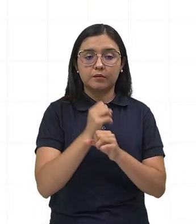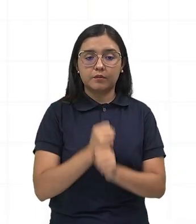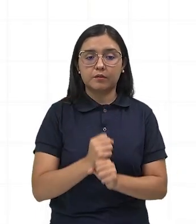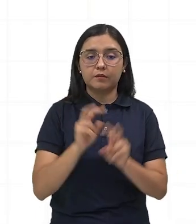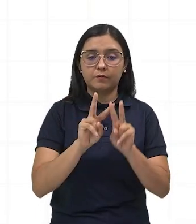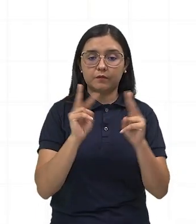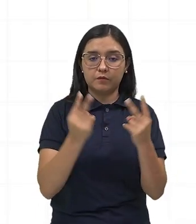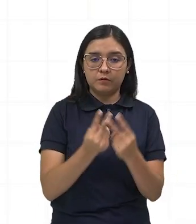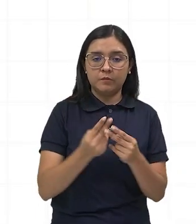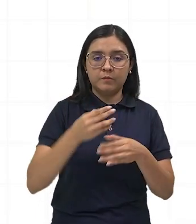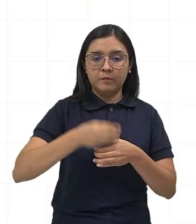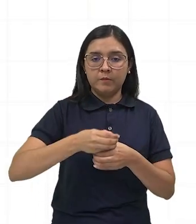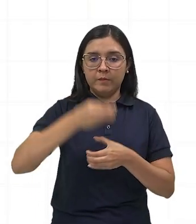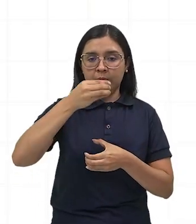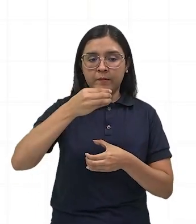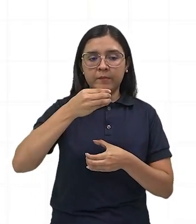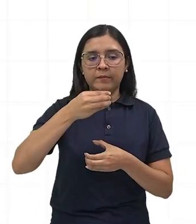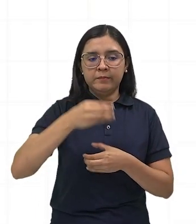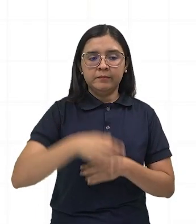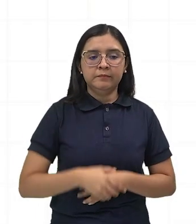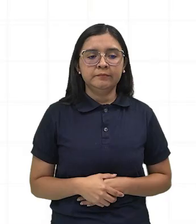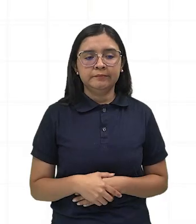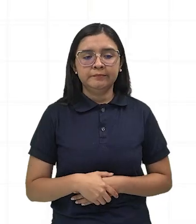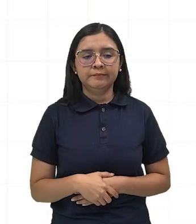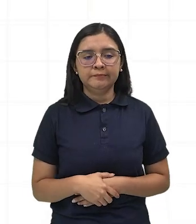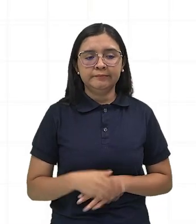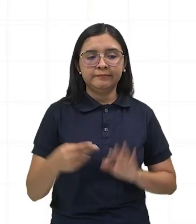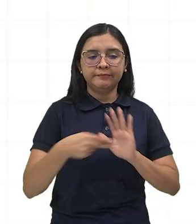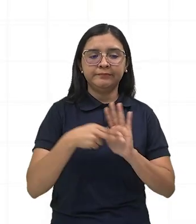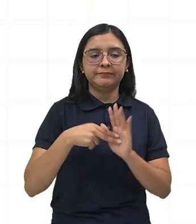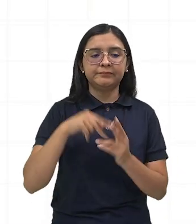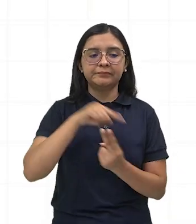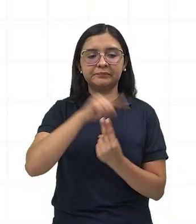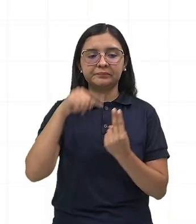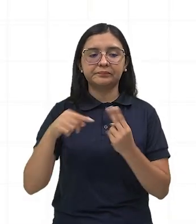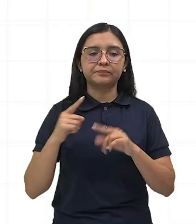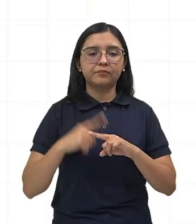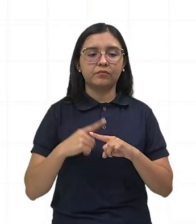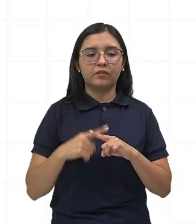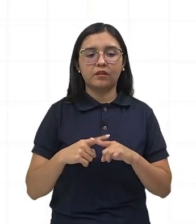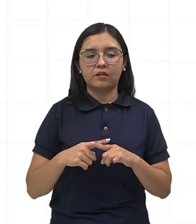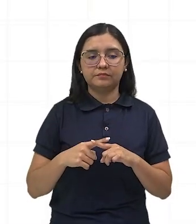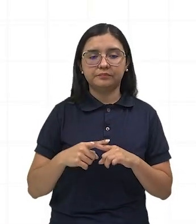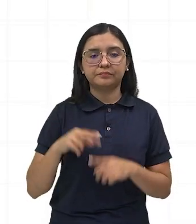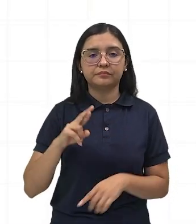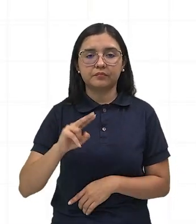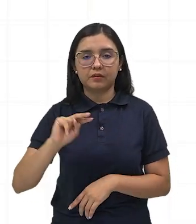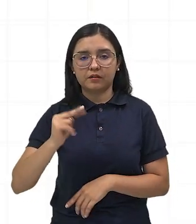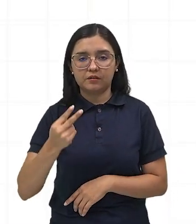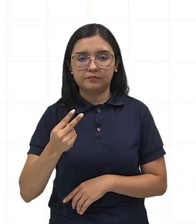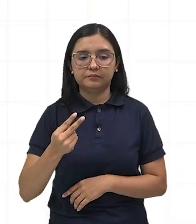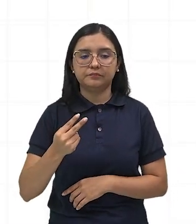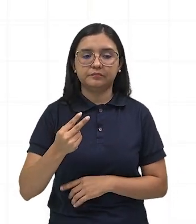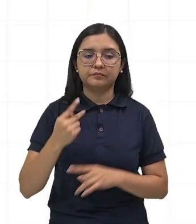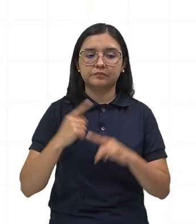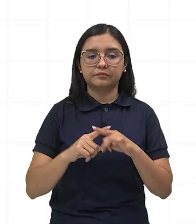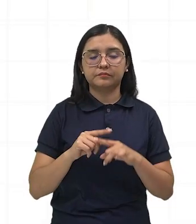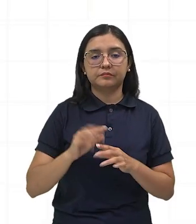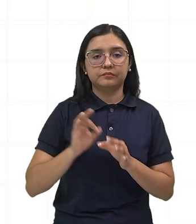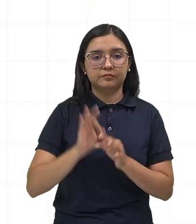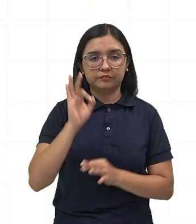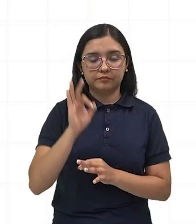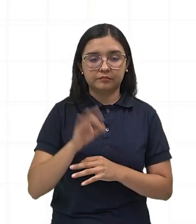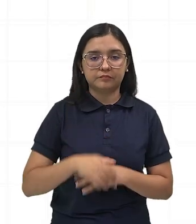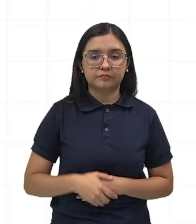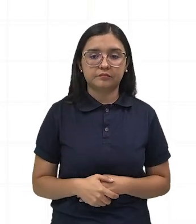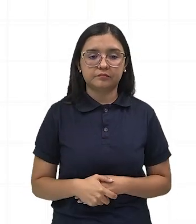volume do cilindro, ele é π vezes o raio ao quadrado vezes a